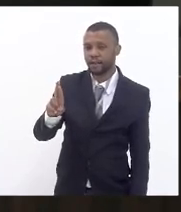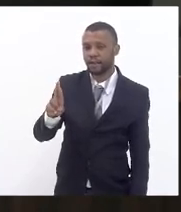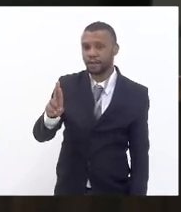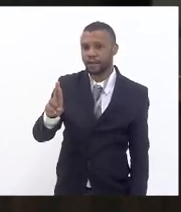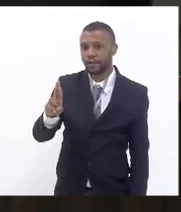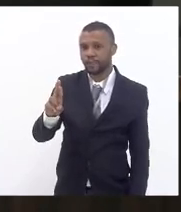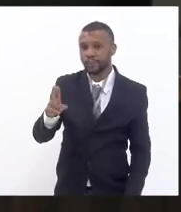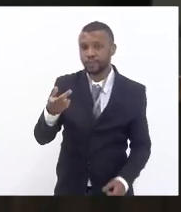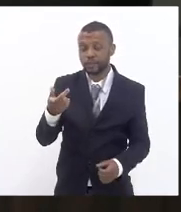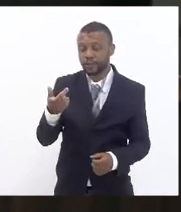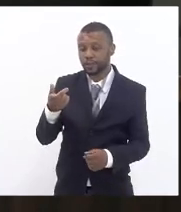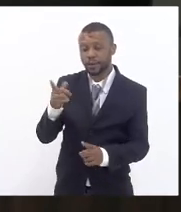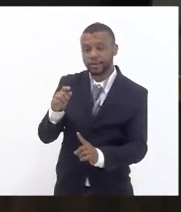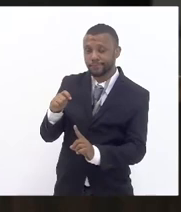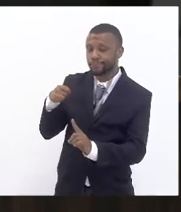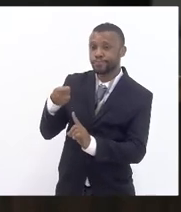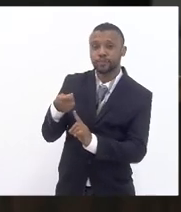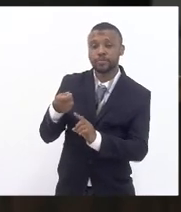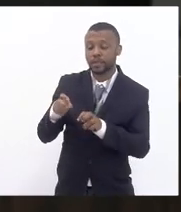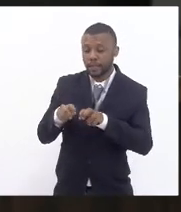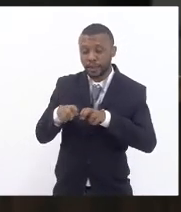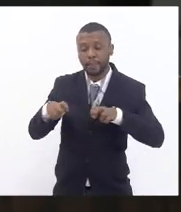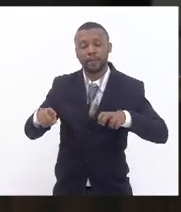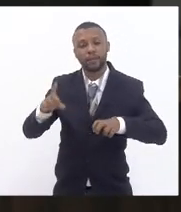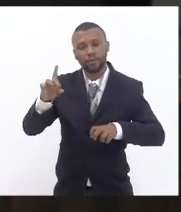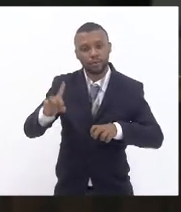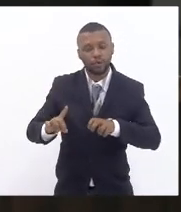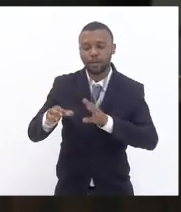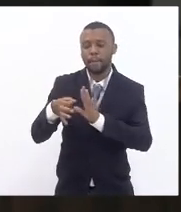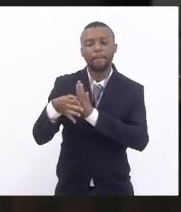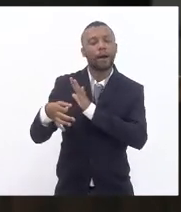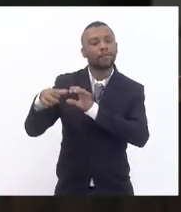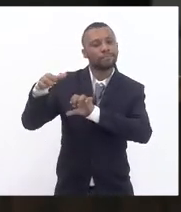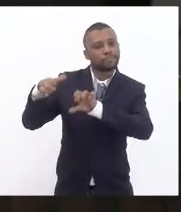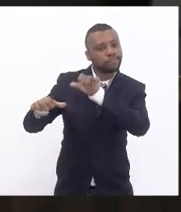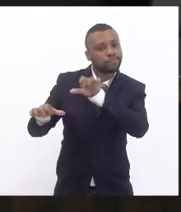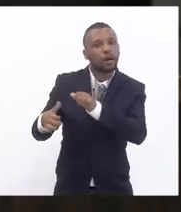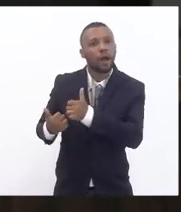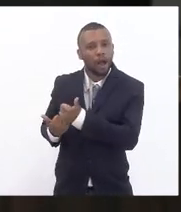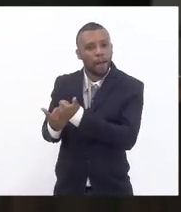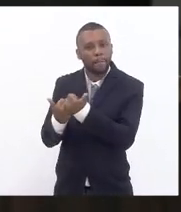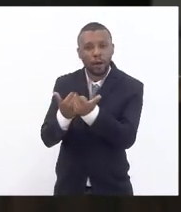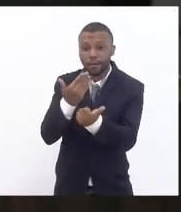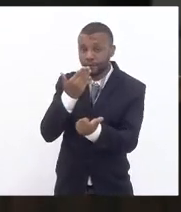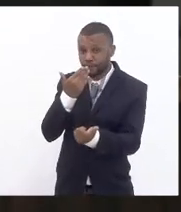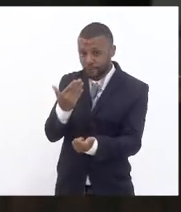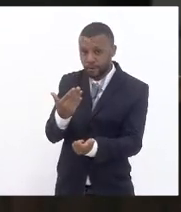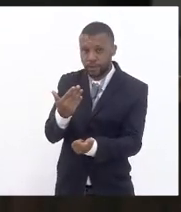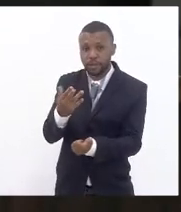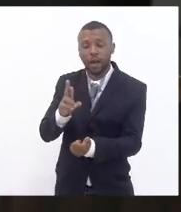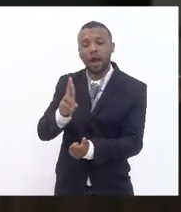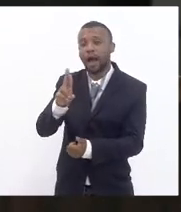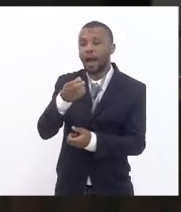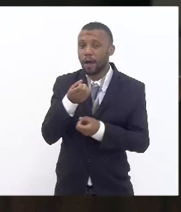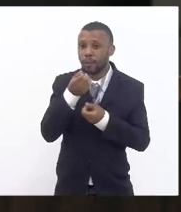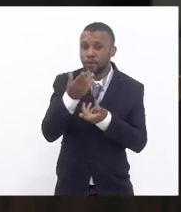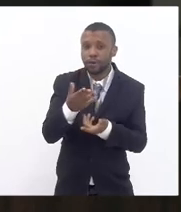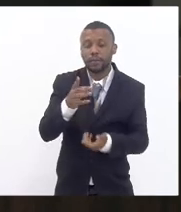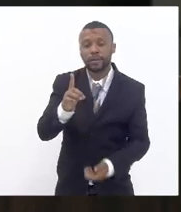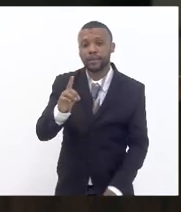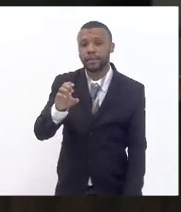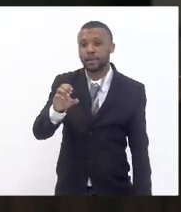da mesa diretora. Parecer da mesa diretora favorável, relatoria, deputado